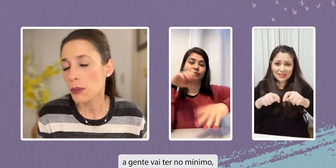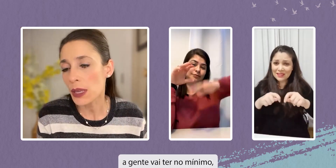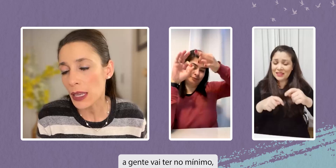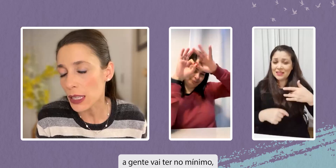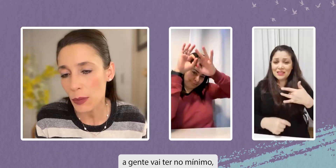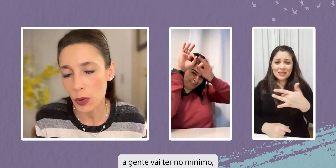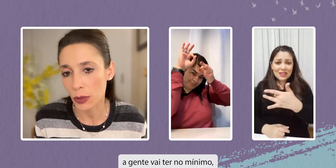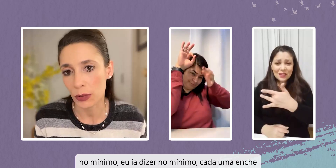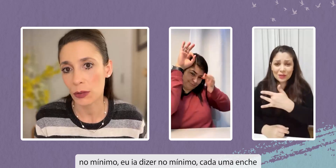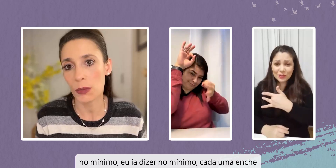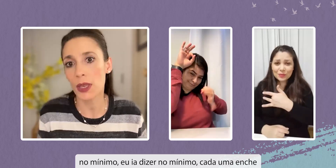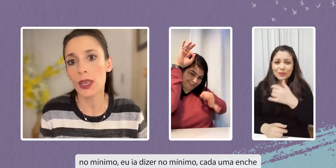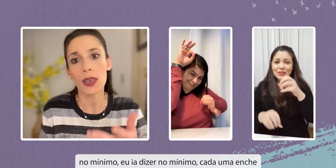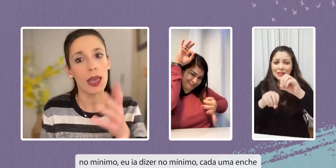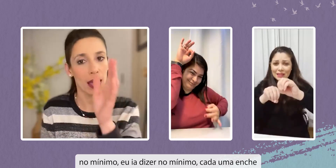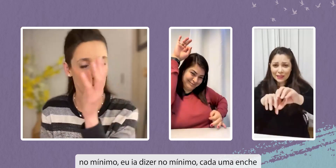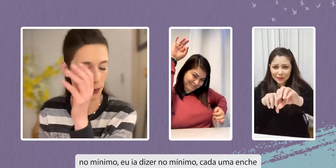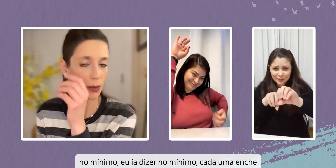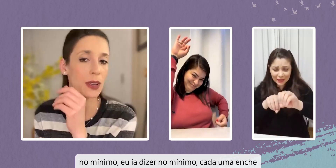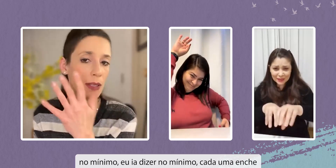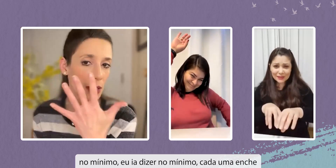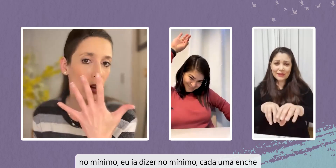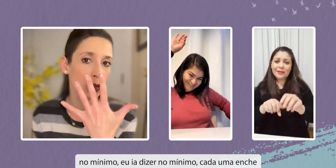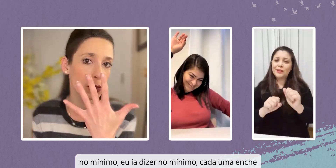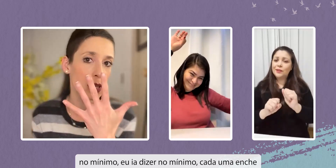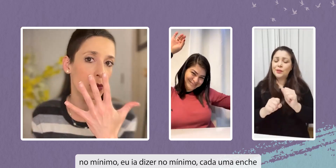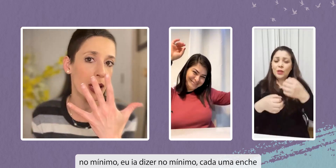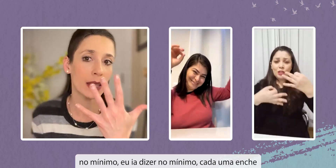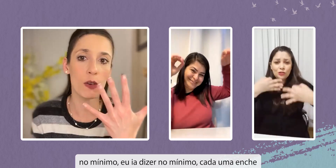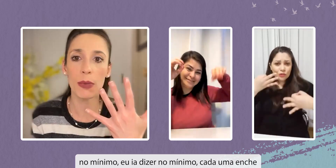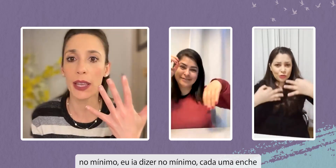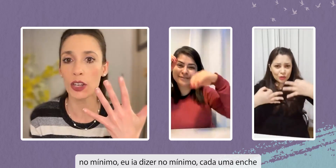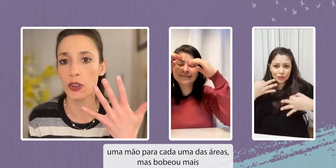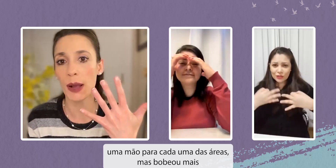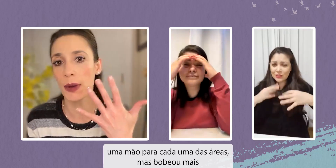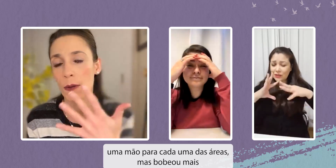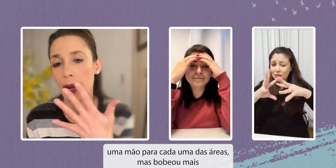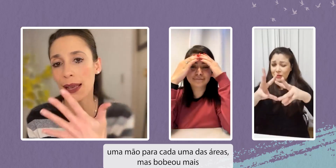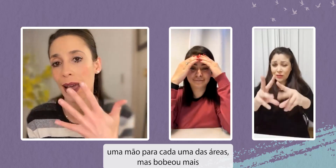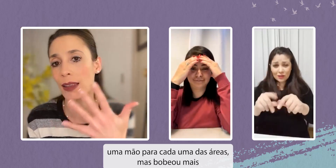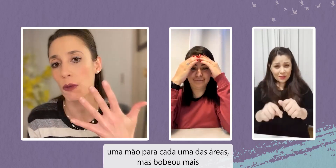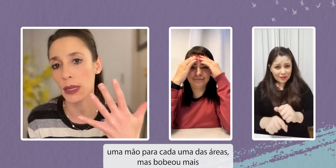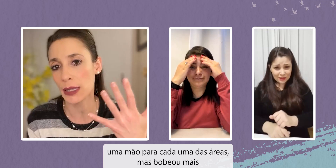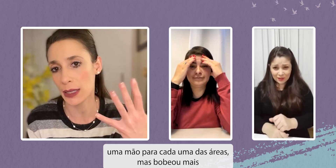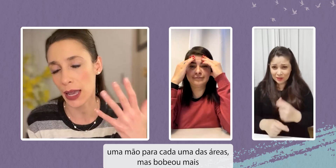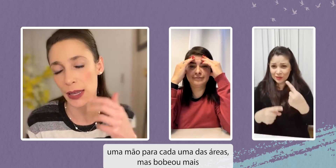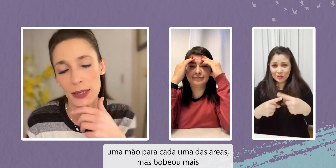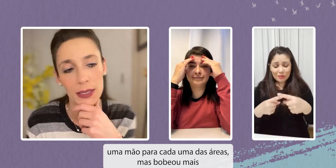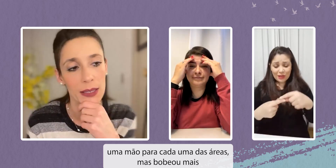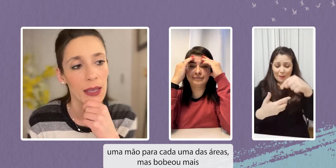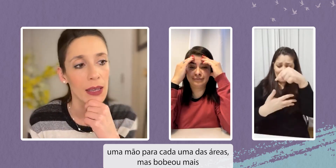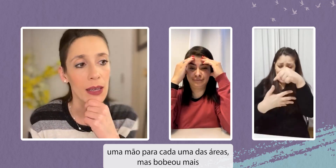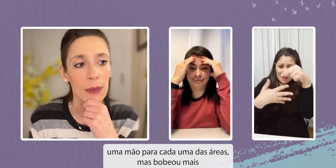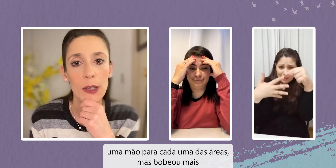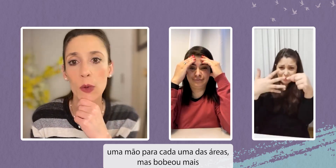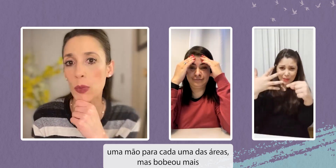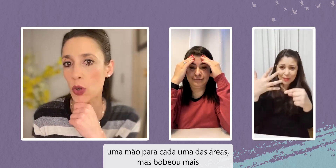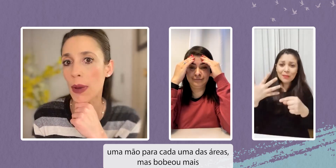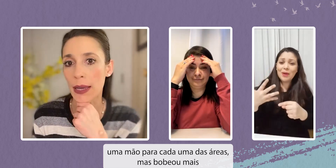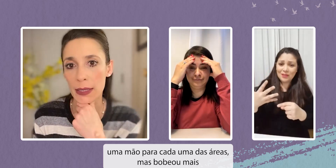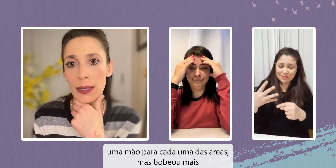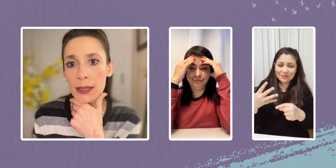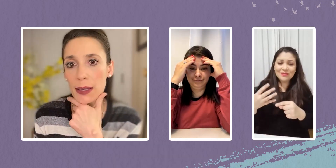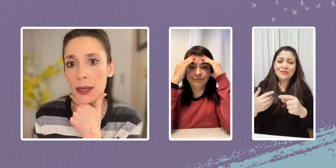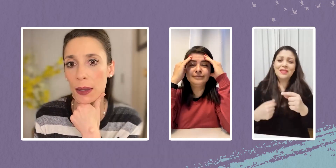no mínimo, eu ia dizer, ó, no mínimo cada uma enche uma mão para cada uma das áreas, mas